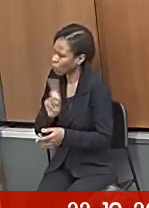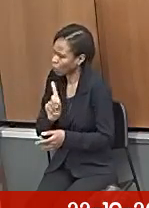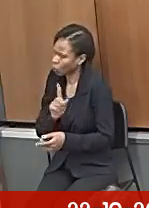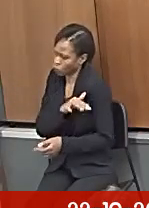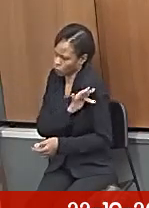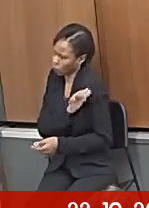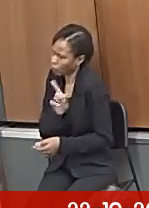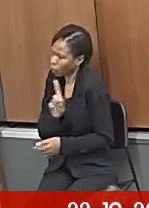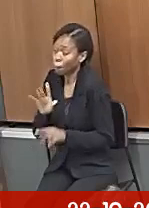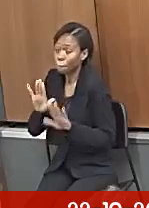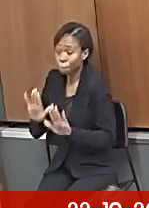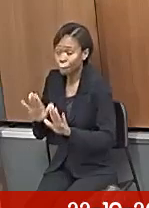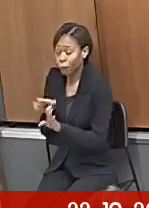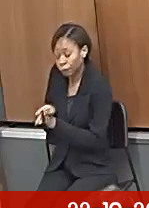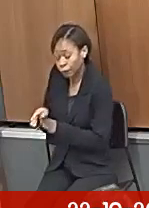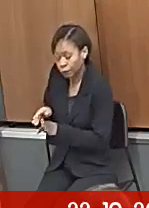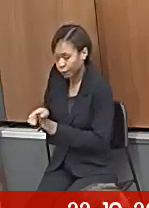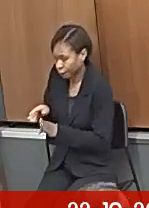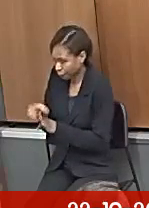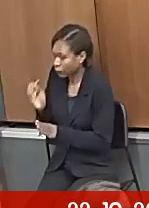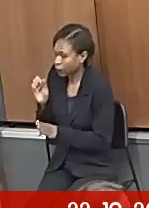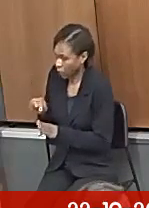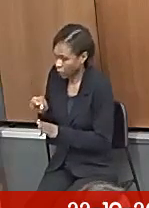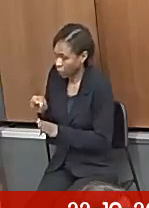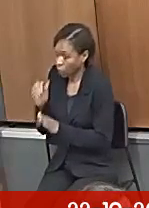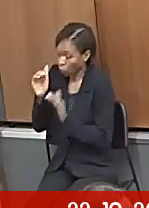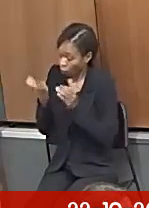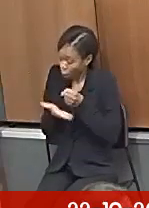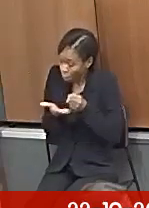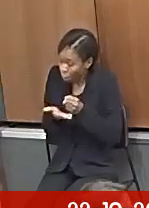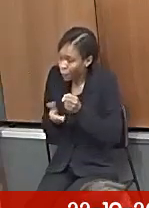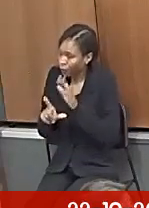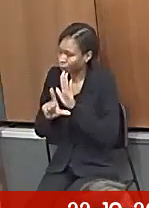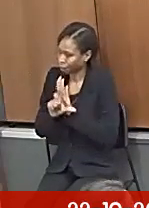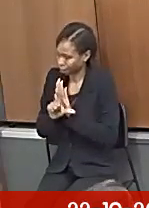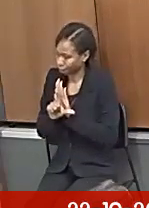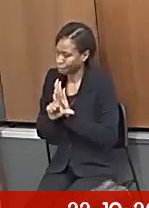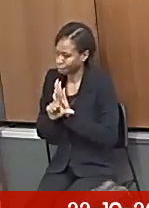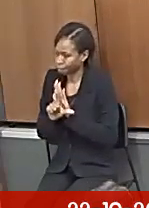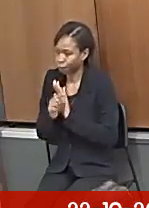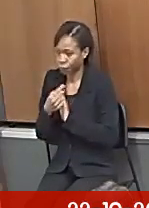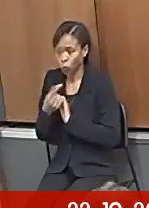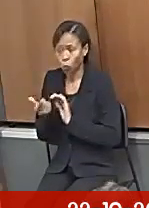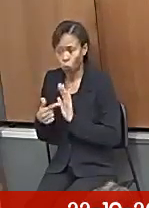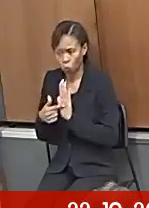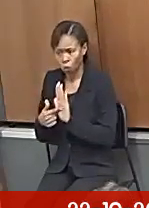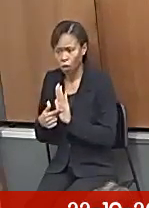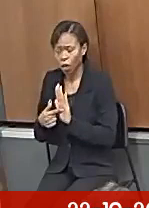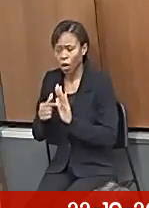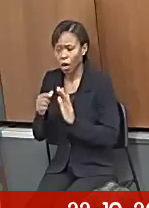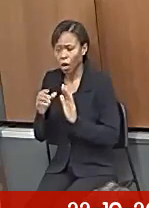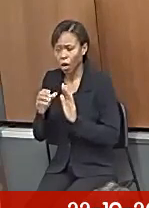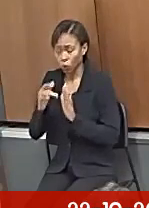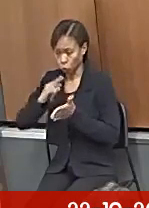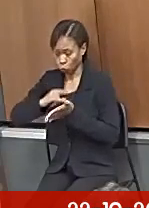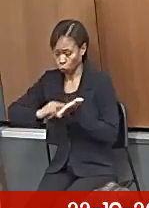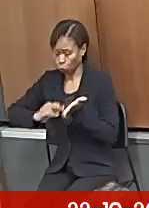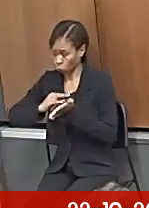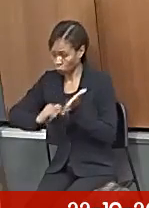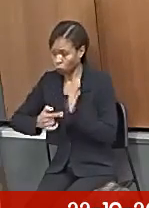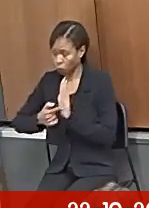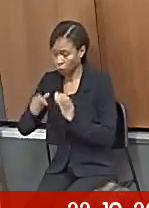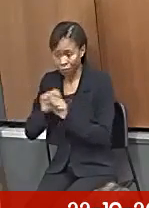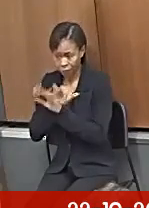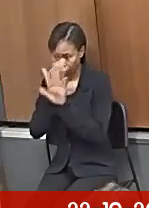cabe orientar através da lei. E, quando aqui, ó, eu até trouxe a circular, que vai ficar tão claro, olha bem, o que nós